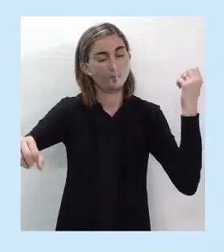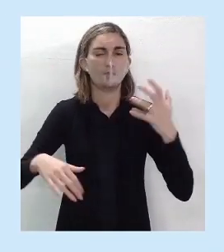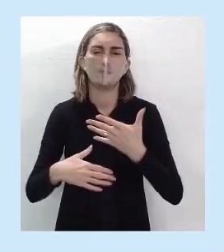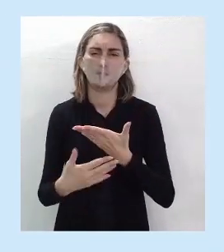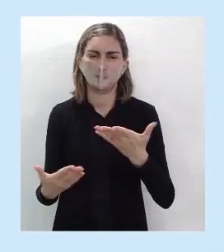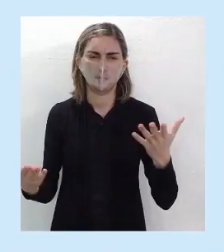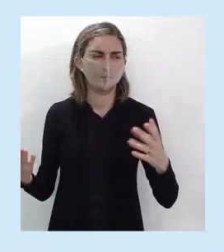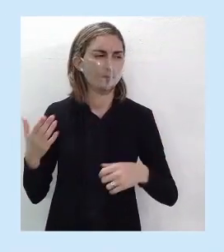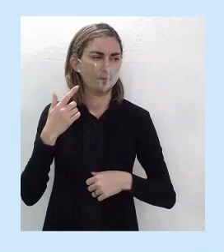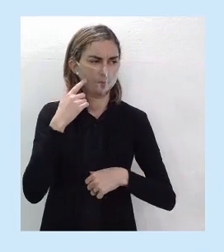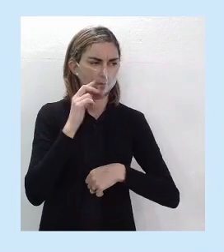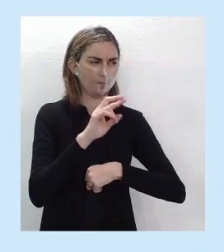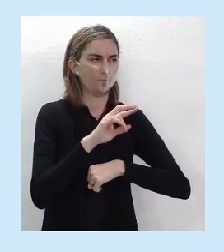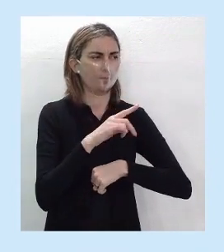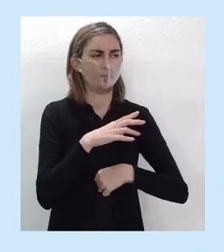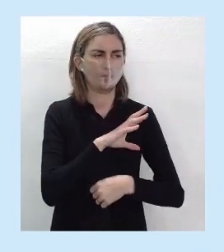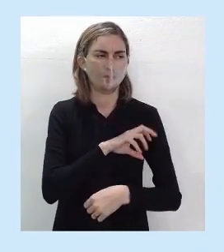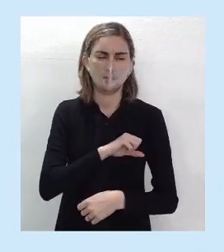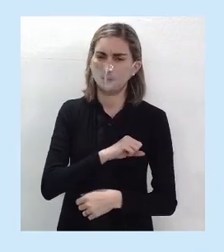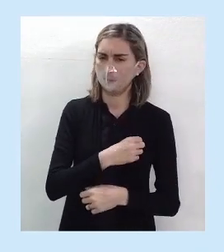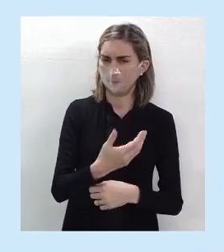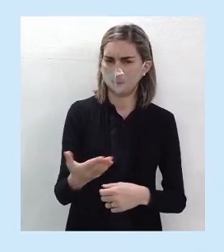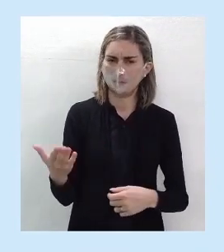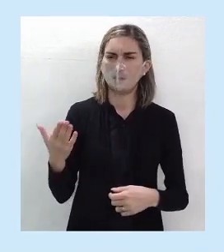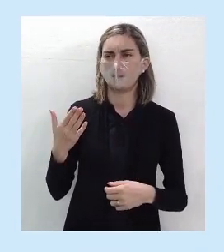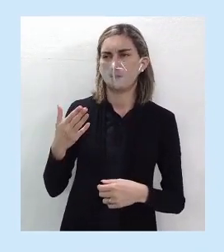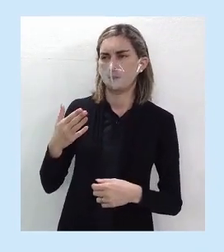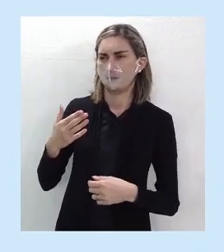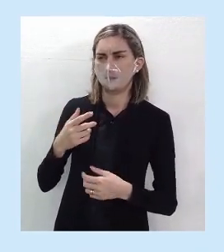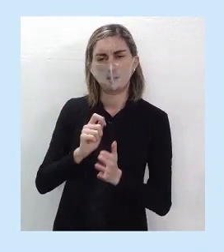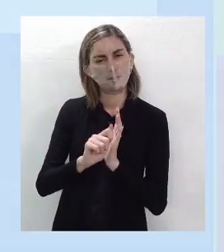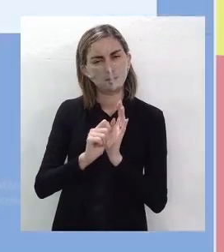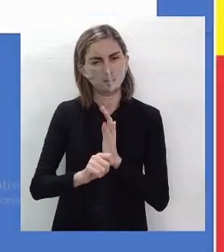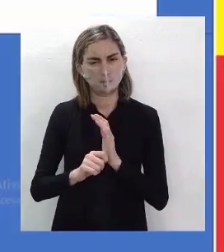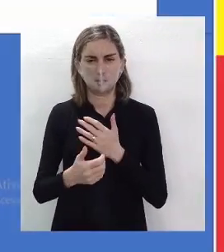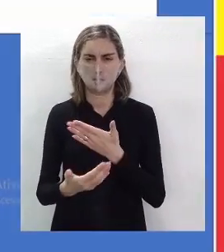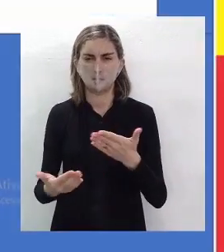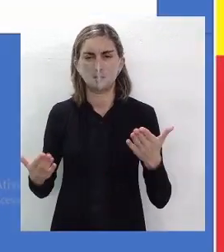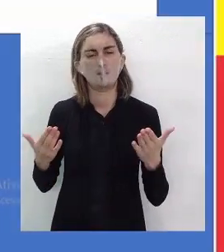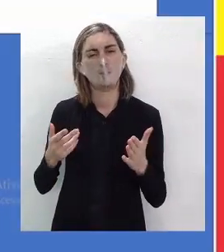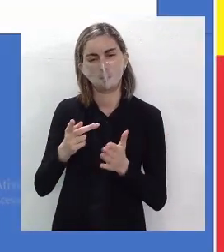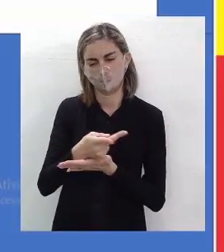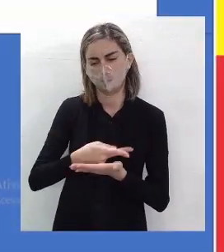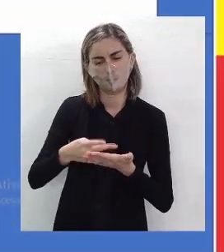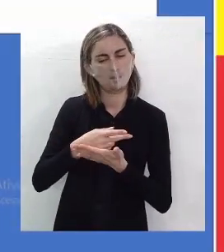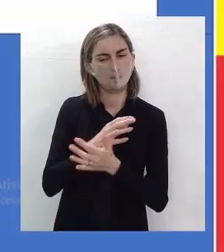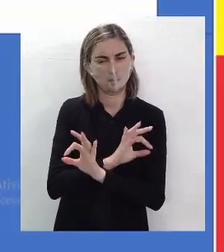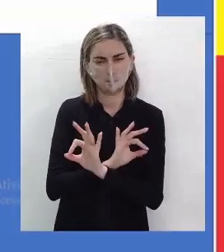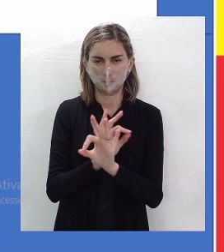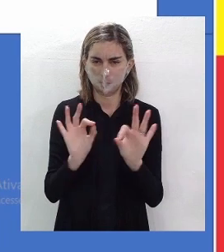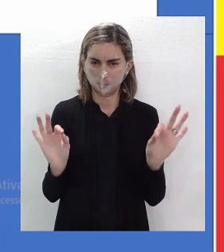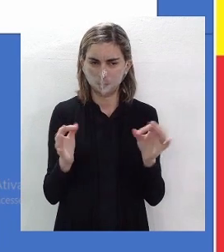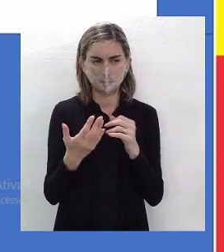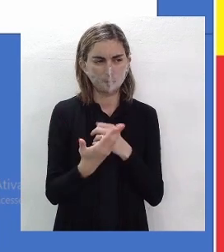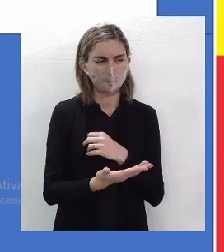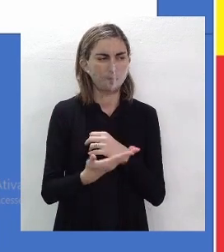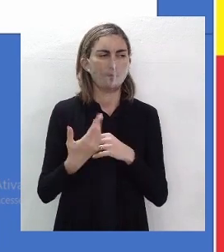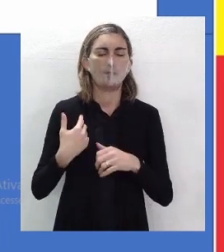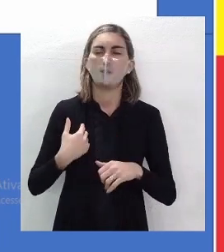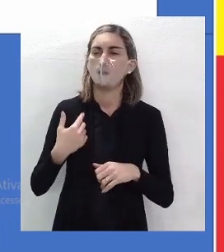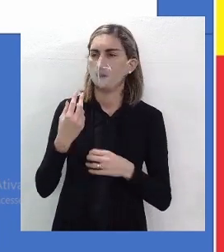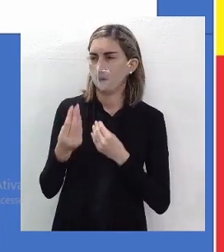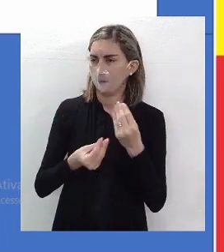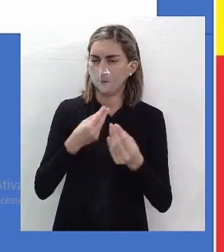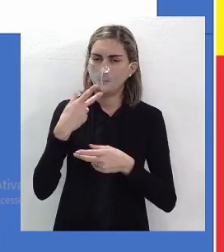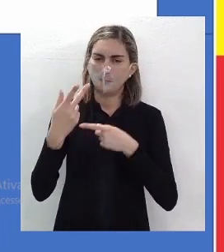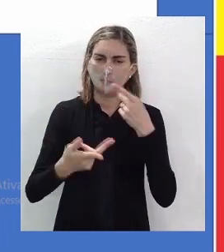Então, olha aí, ó, Amorim Miguel que assina pra gente esse poema maravilhoso. E aí, como a gente